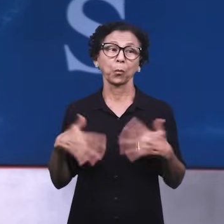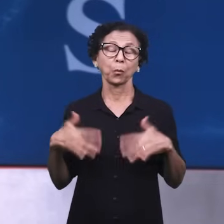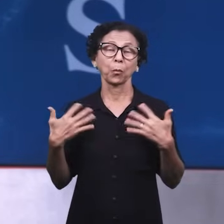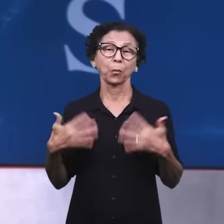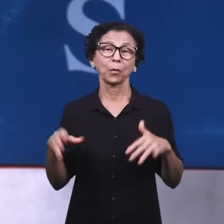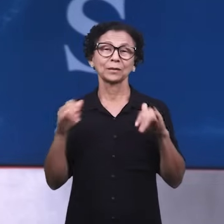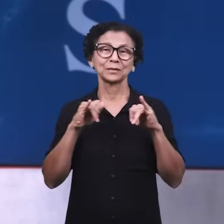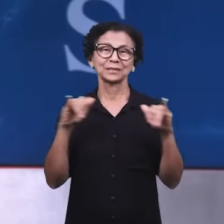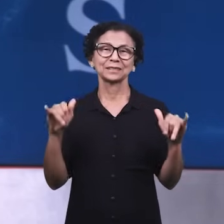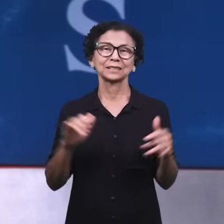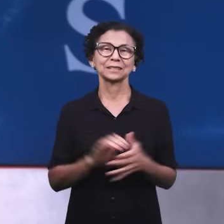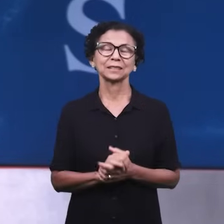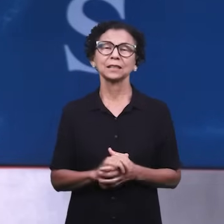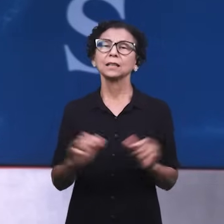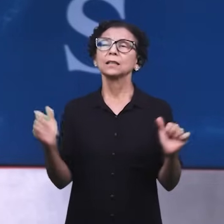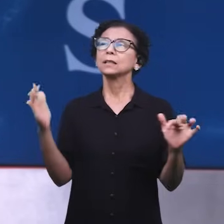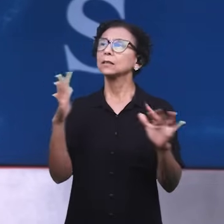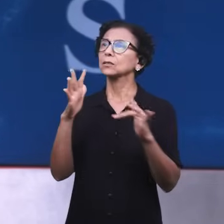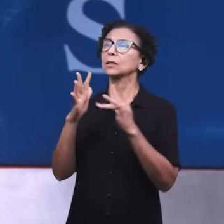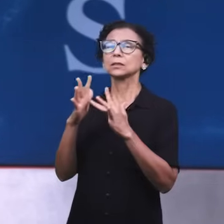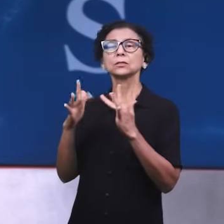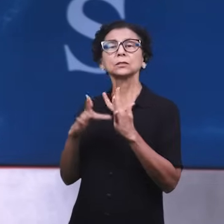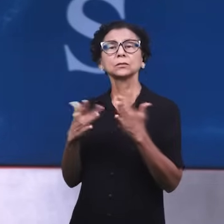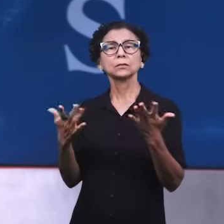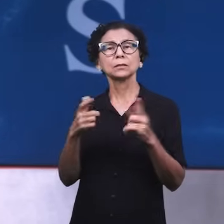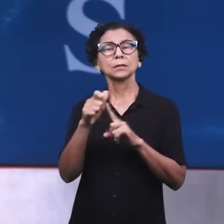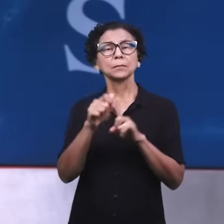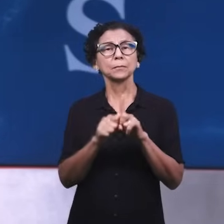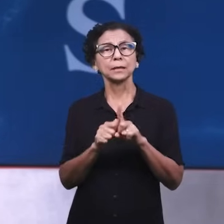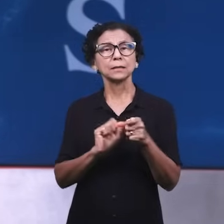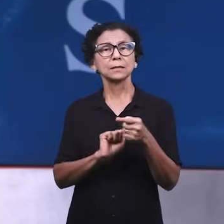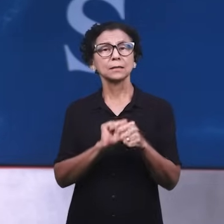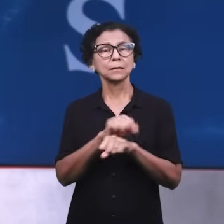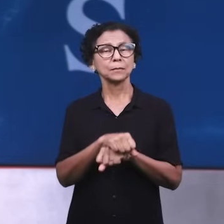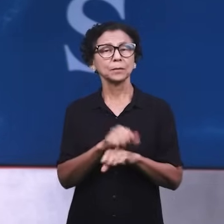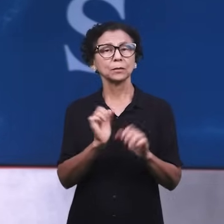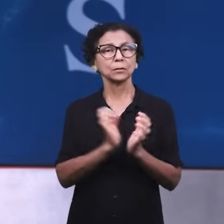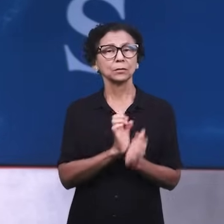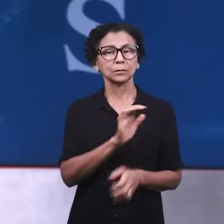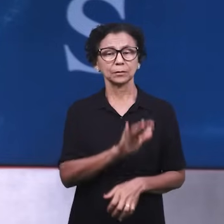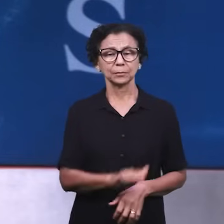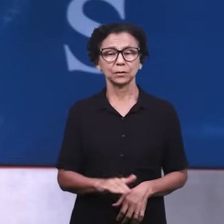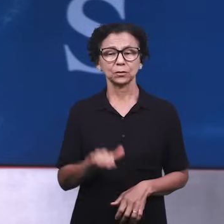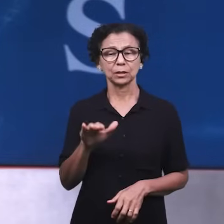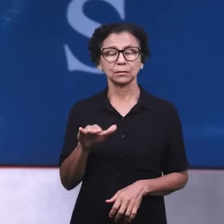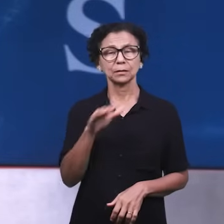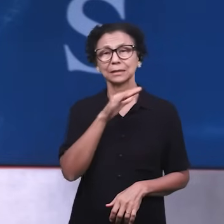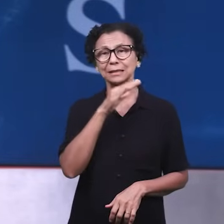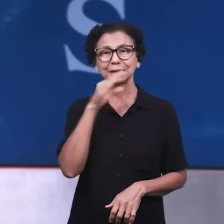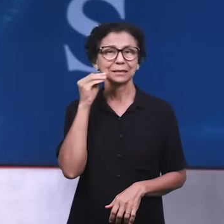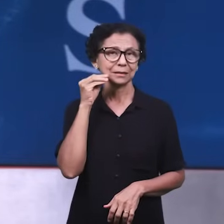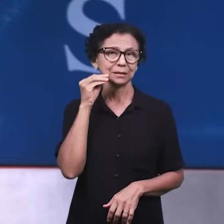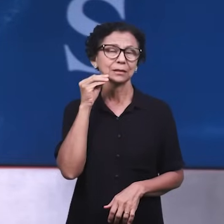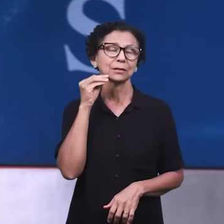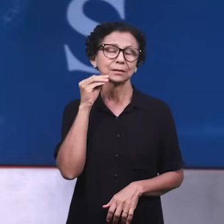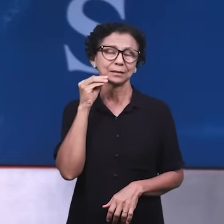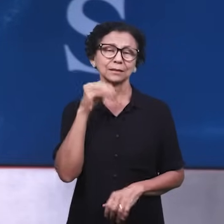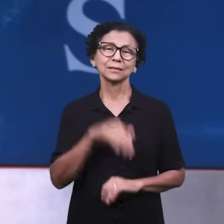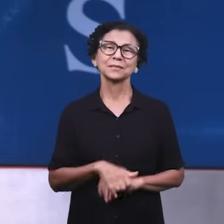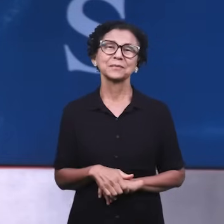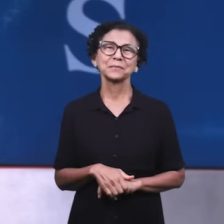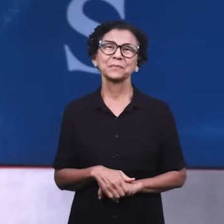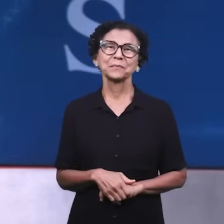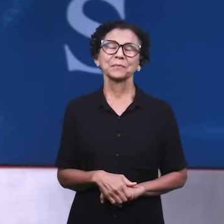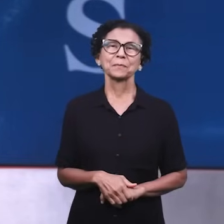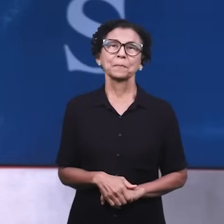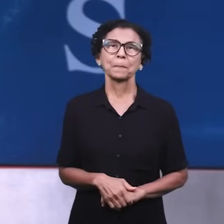gente glorifica o nome do Senhor porque nós estamos nesse mês, que é o mês do seminário para crianças, intermediários e os nossos